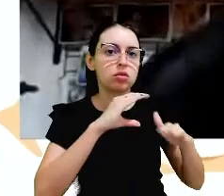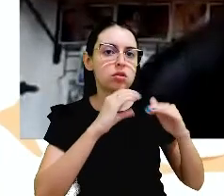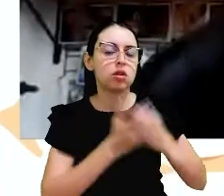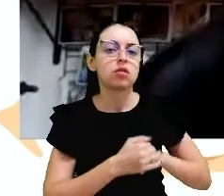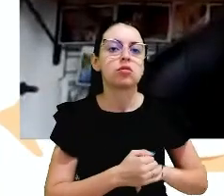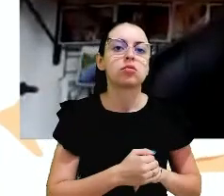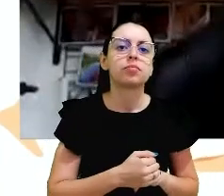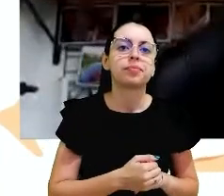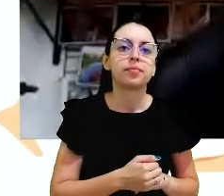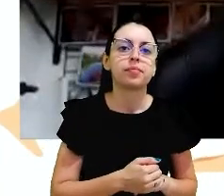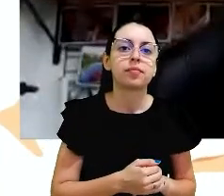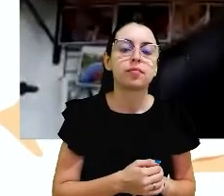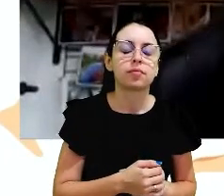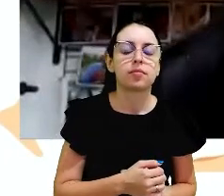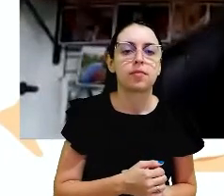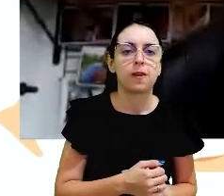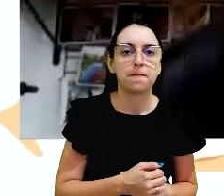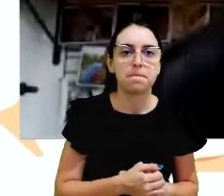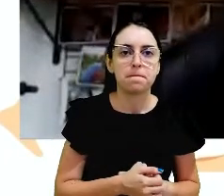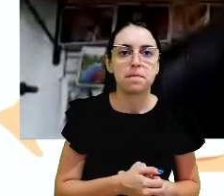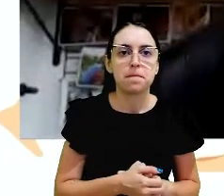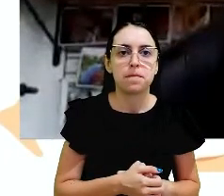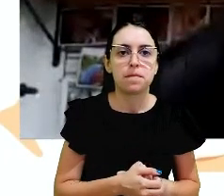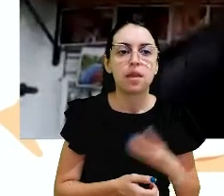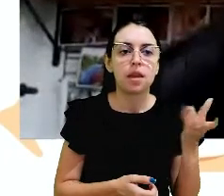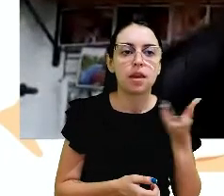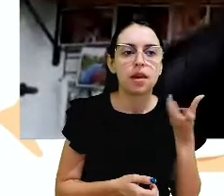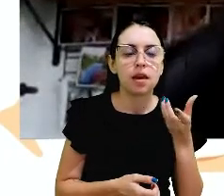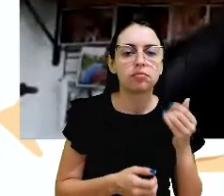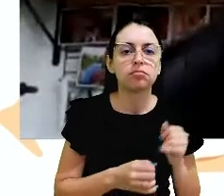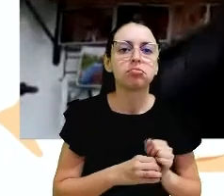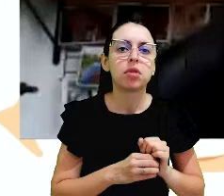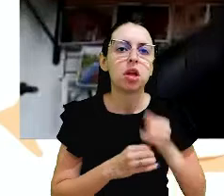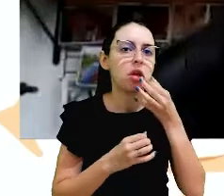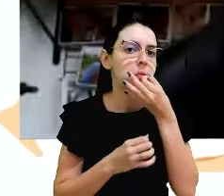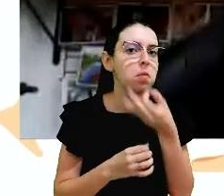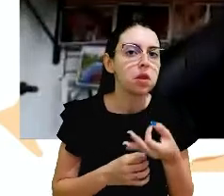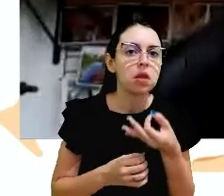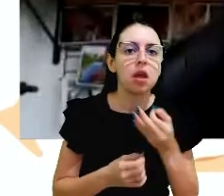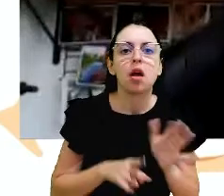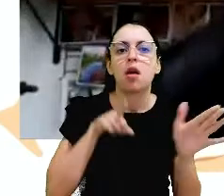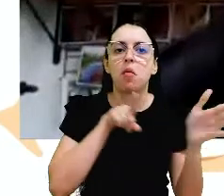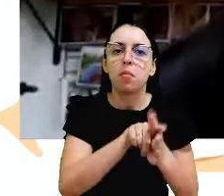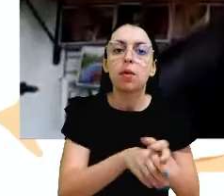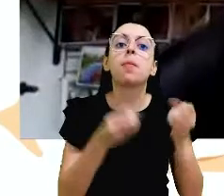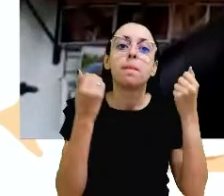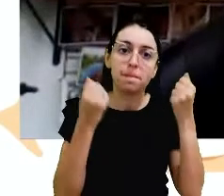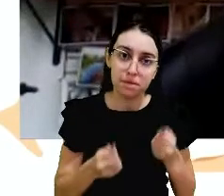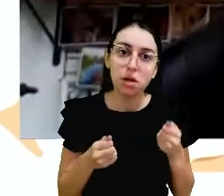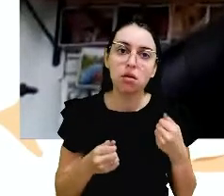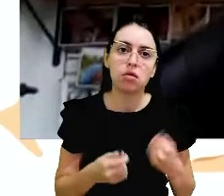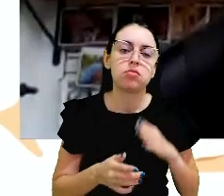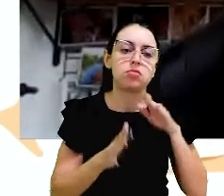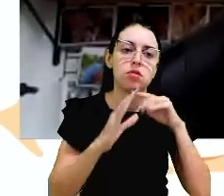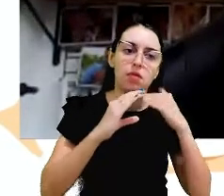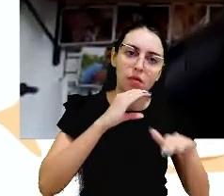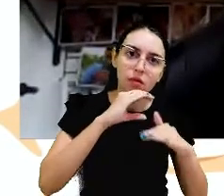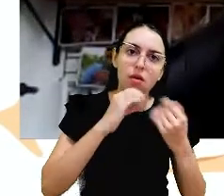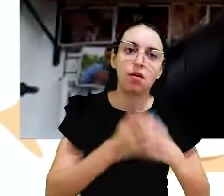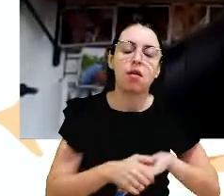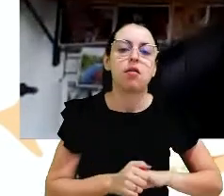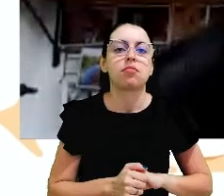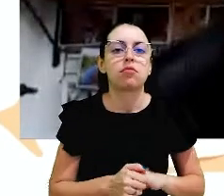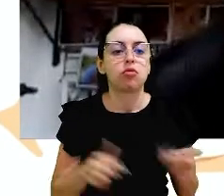no evento, tá? Quem quiser fazer comentários, perguntas, é sempre bem-vindo. Pode colocar, no final a